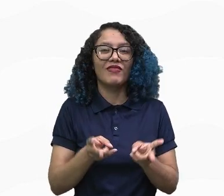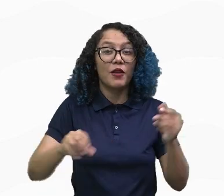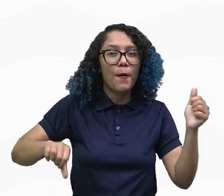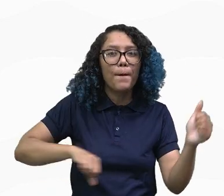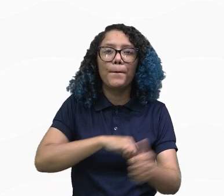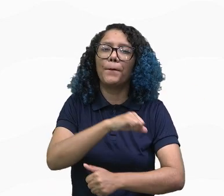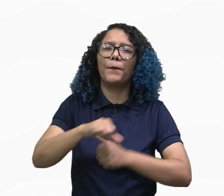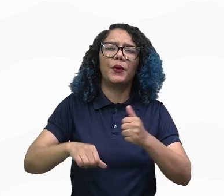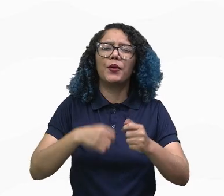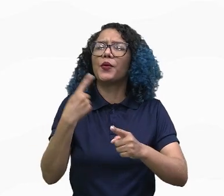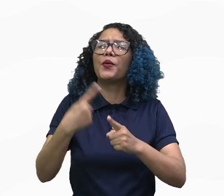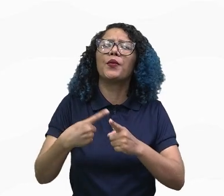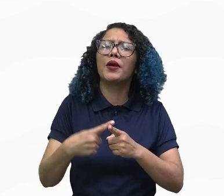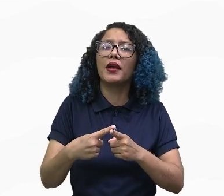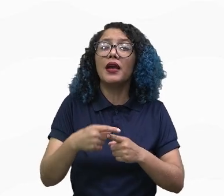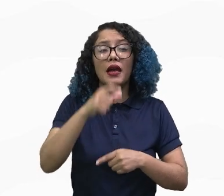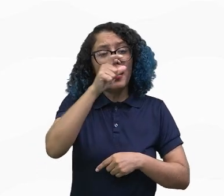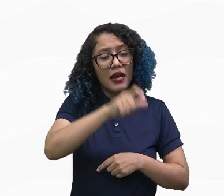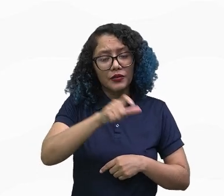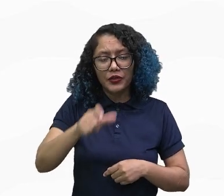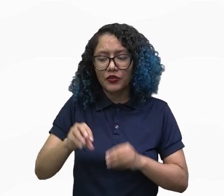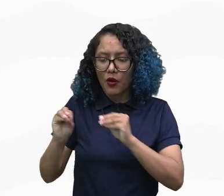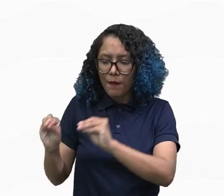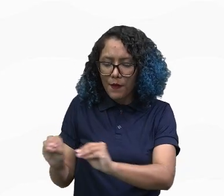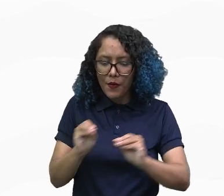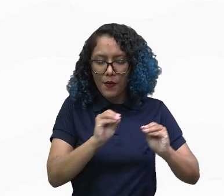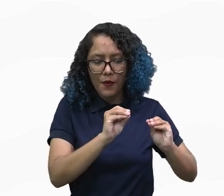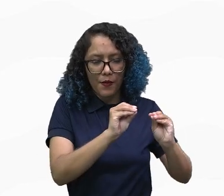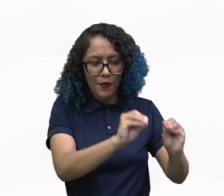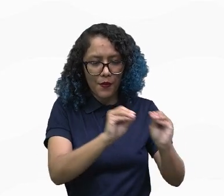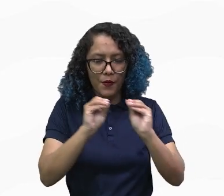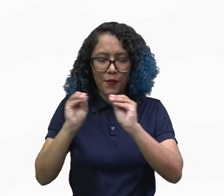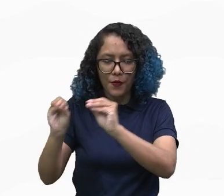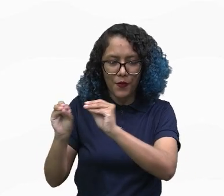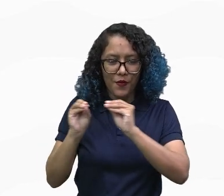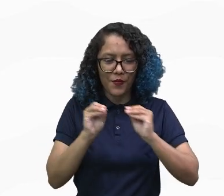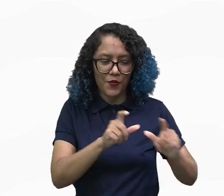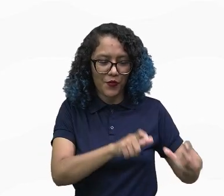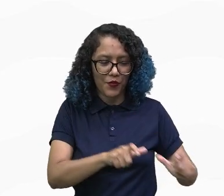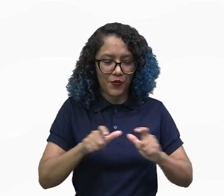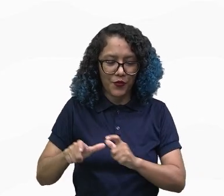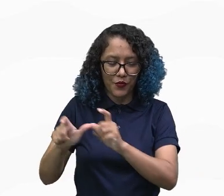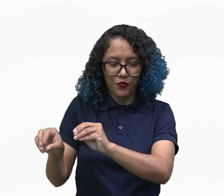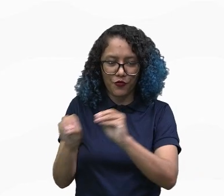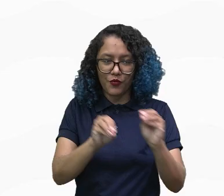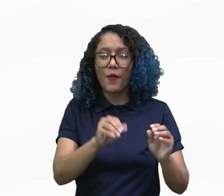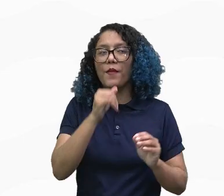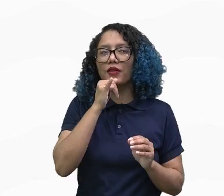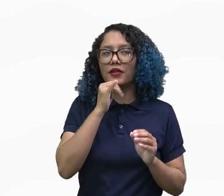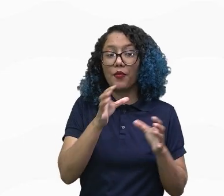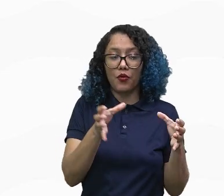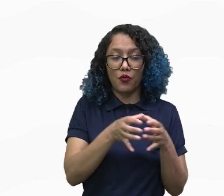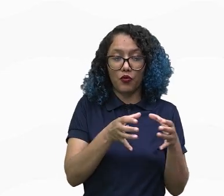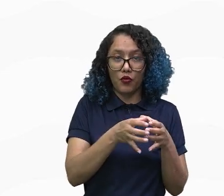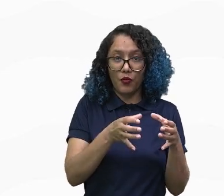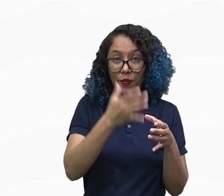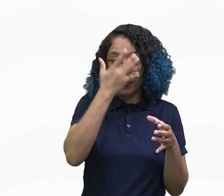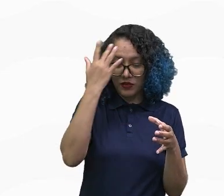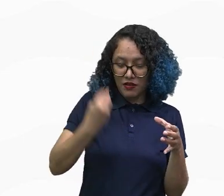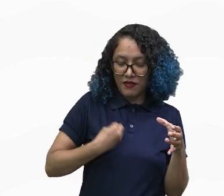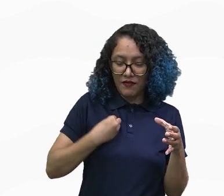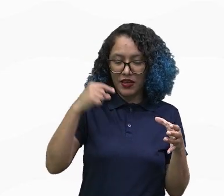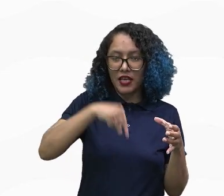modificam. Por quê? Porque as pessoas se movem no espaço. Então, quando um grupo de pessoas que vive aqui, por exemplo, nós